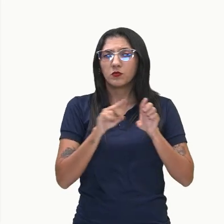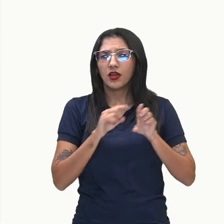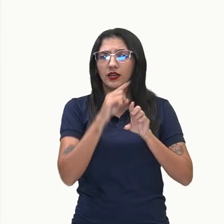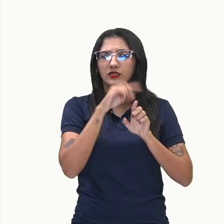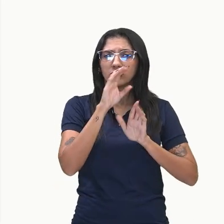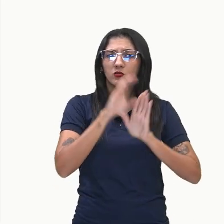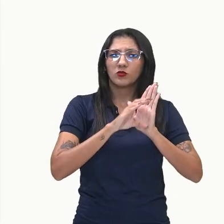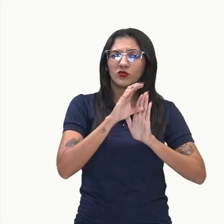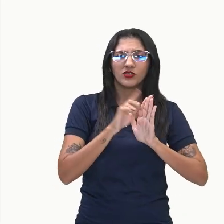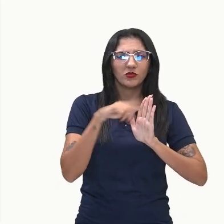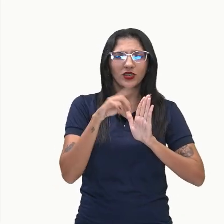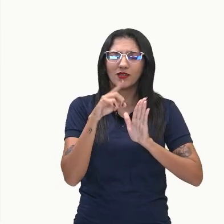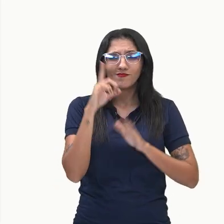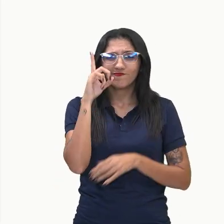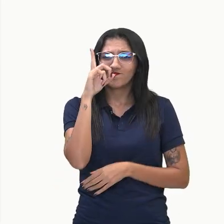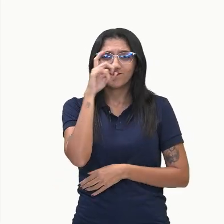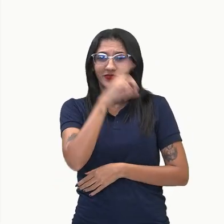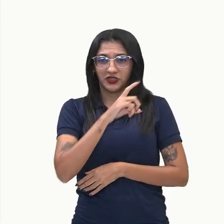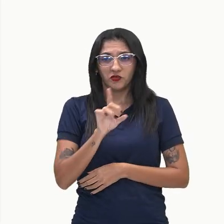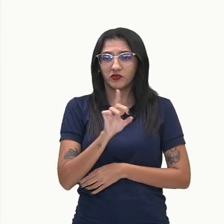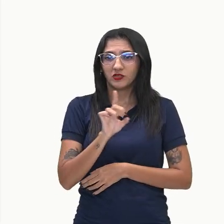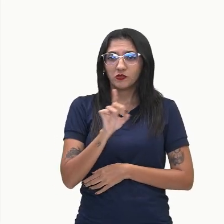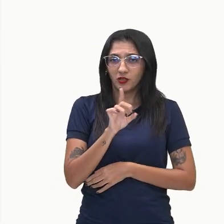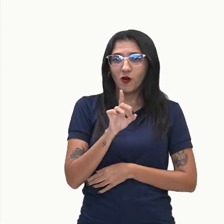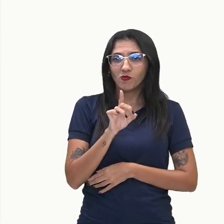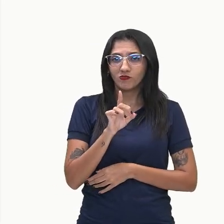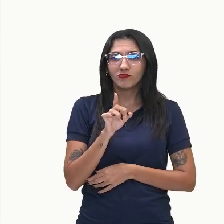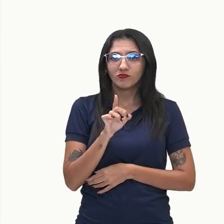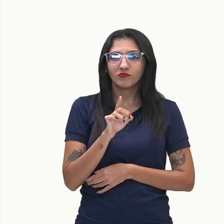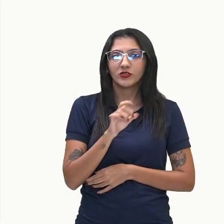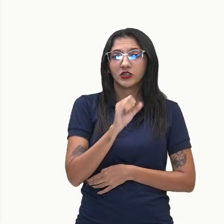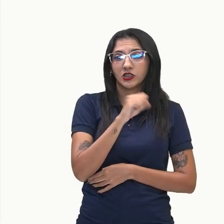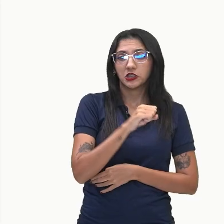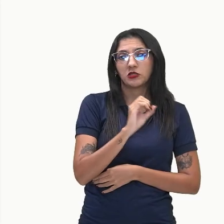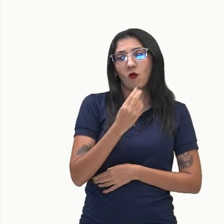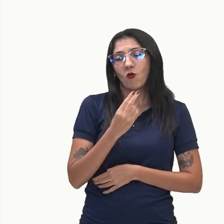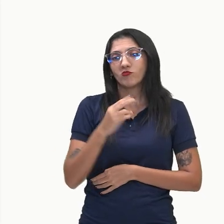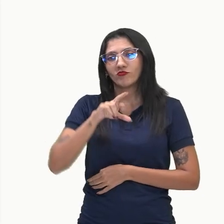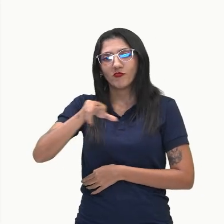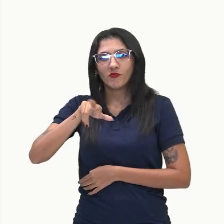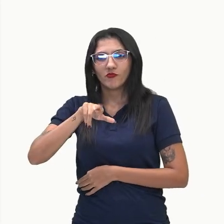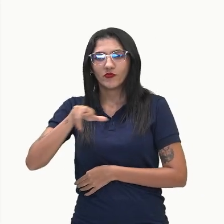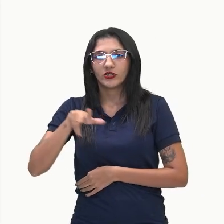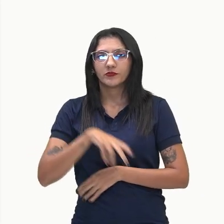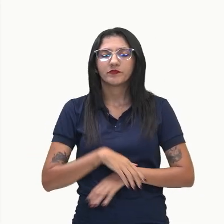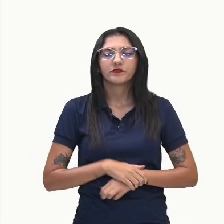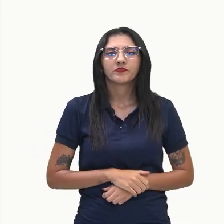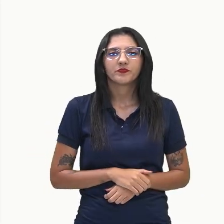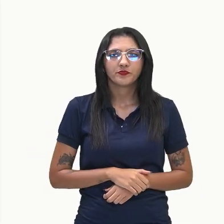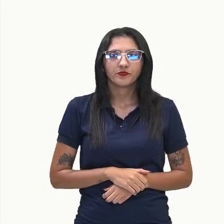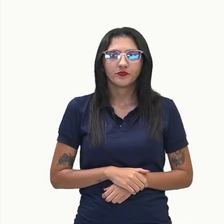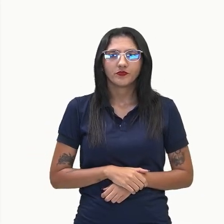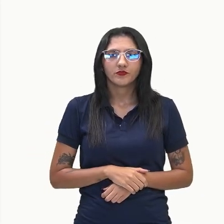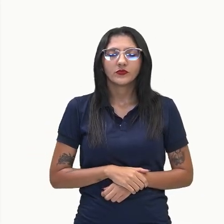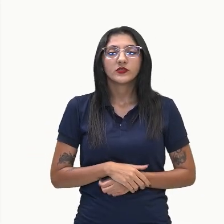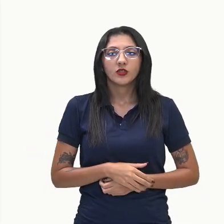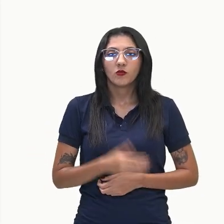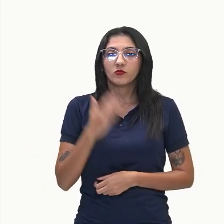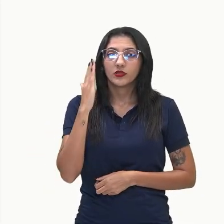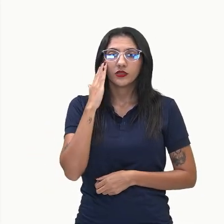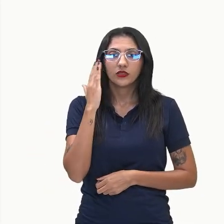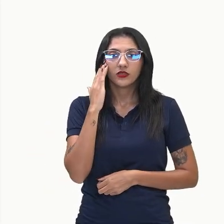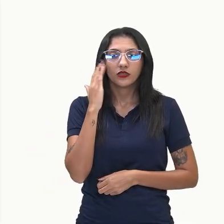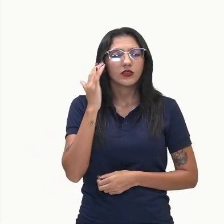muito difícil. O conceito de ser convexo ou de ser não convexo. Então, vamos entender logo quando